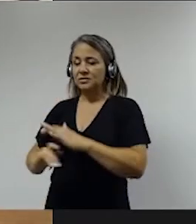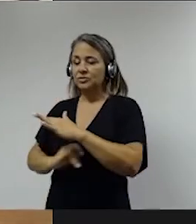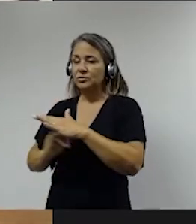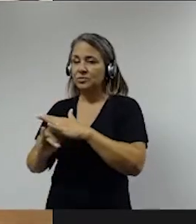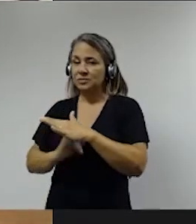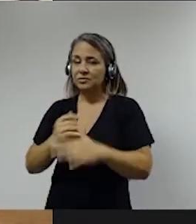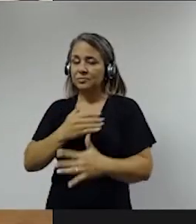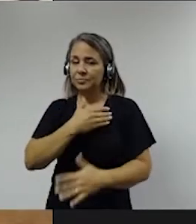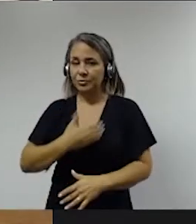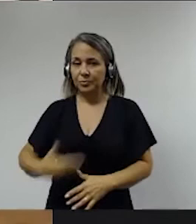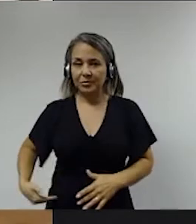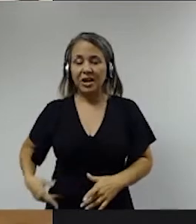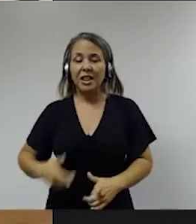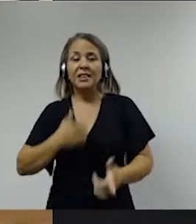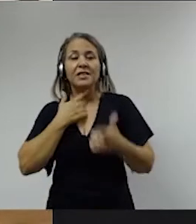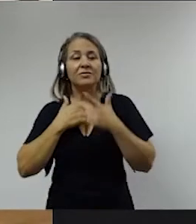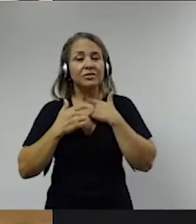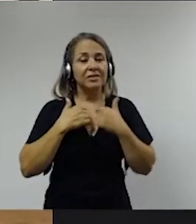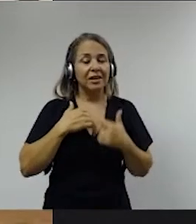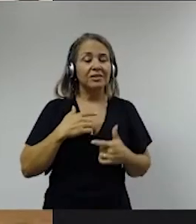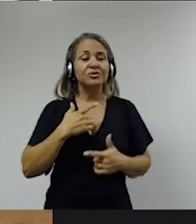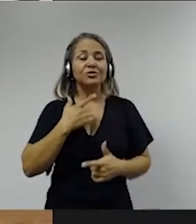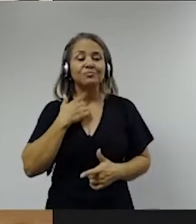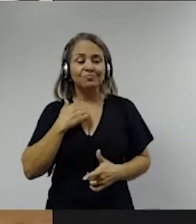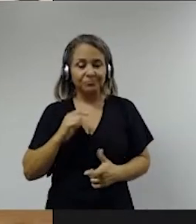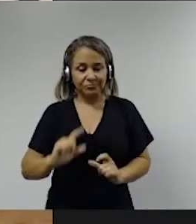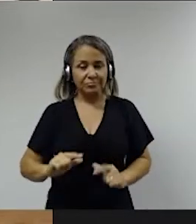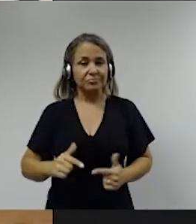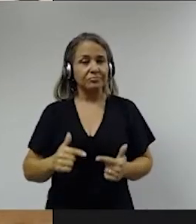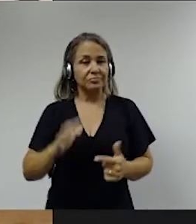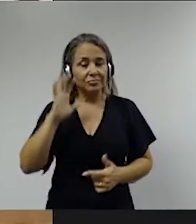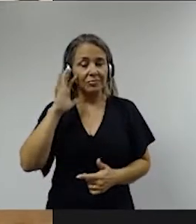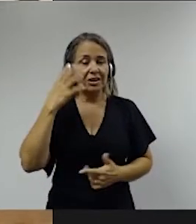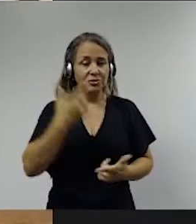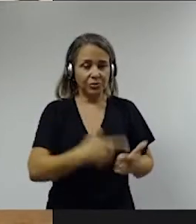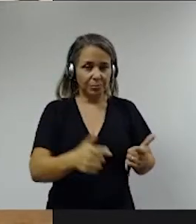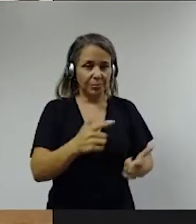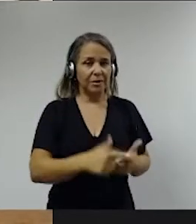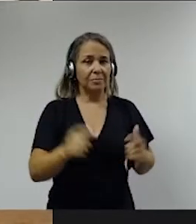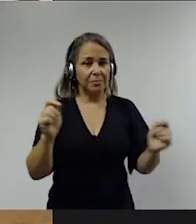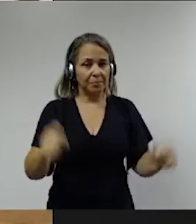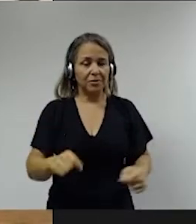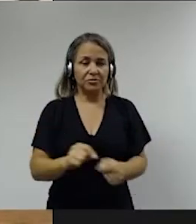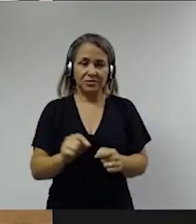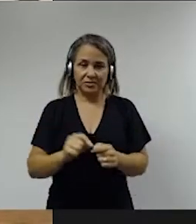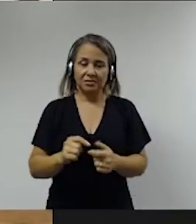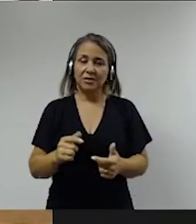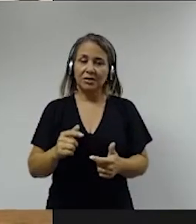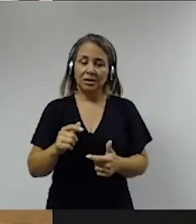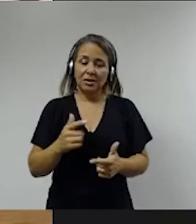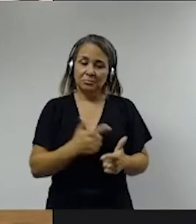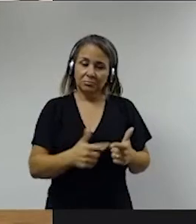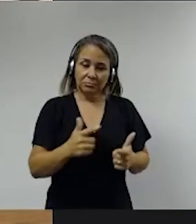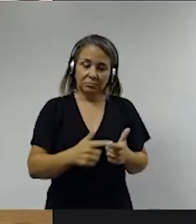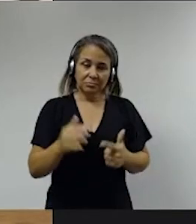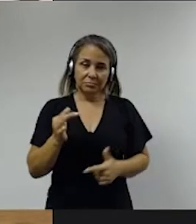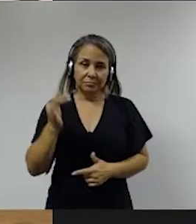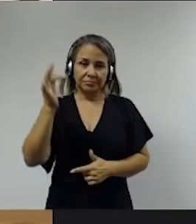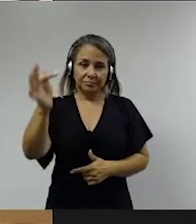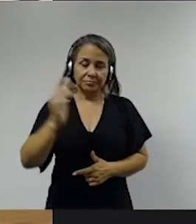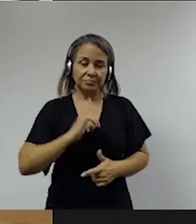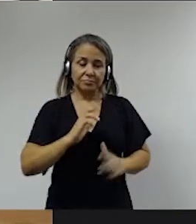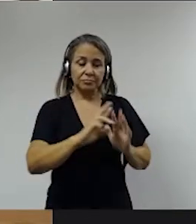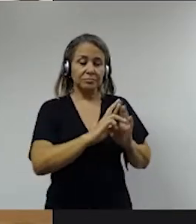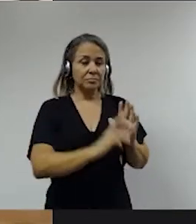públicas, na vontade de tentar resolver um problema iminente, acaba gerando problemas posteriores, que é a falta de análise de impacto, inclusive, que uma regulação